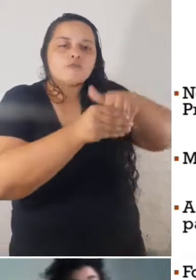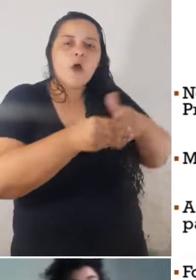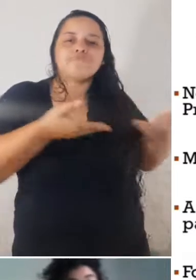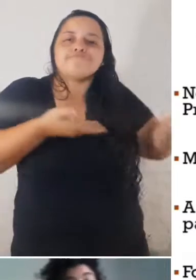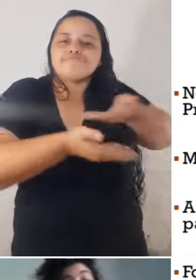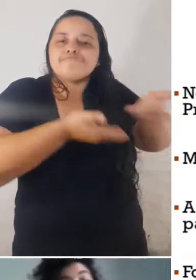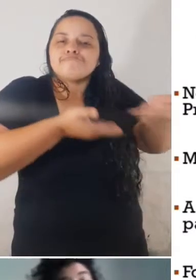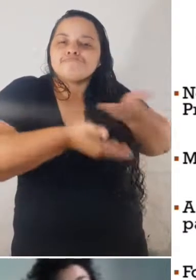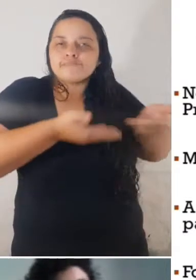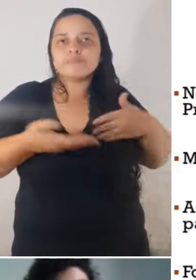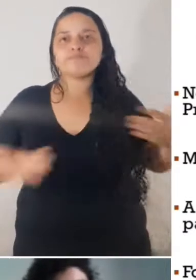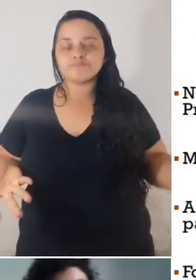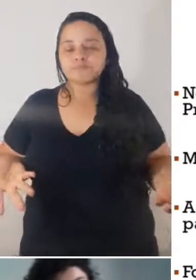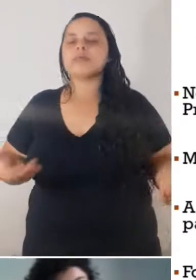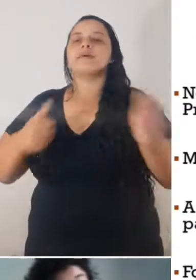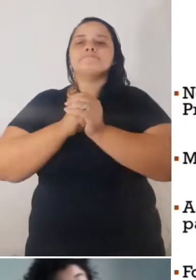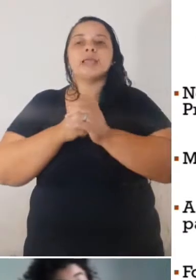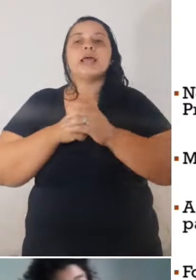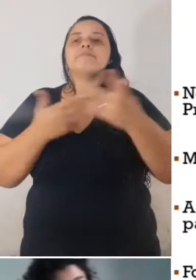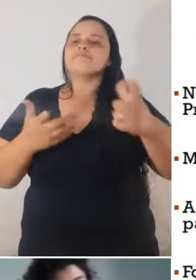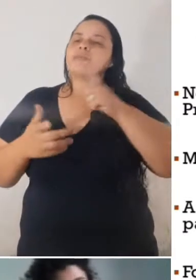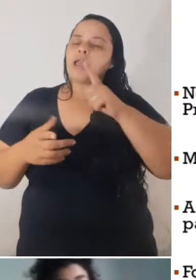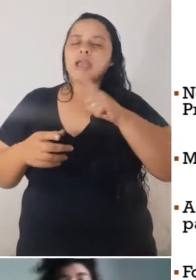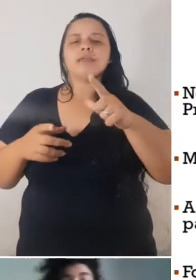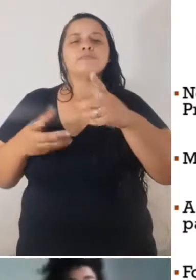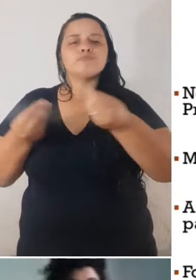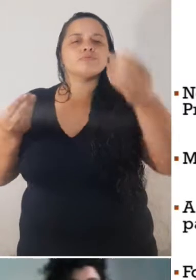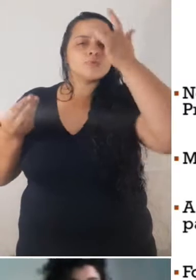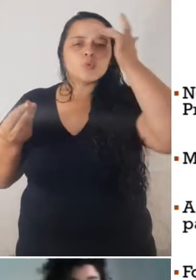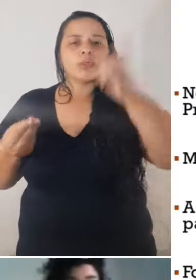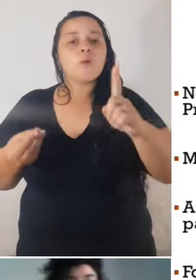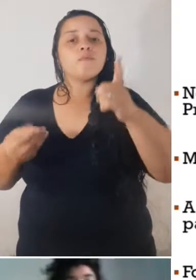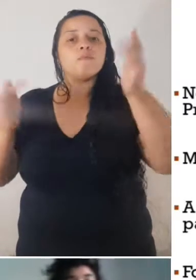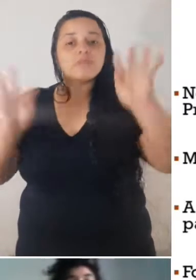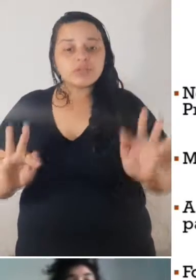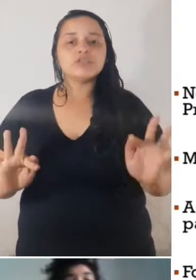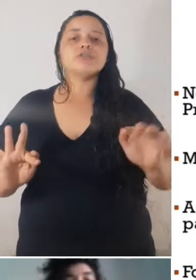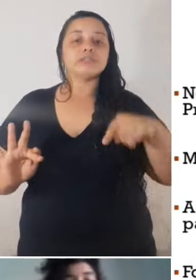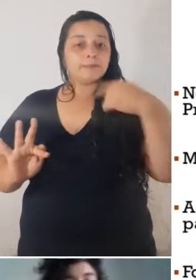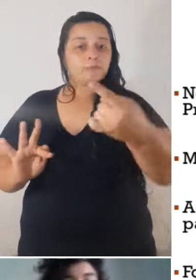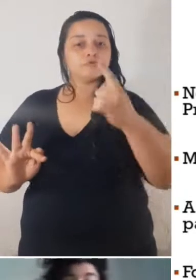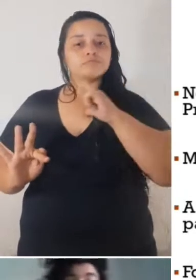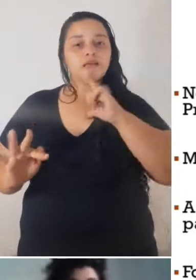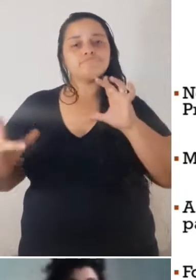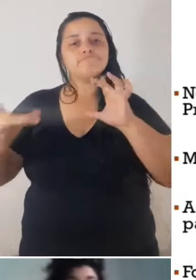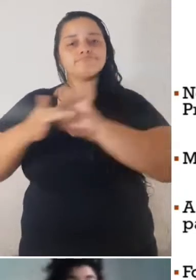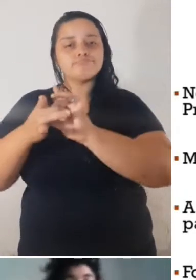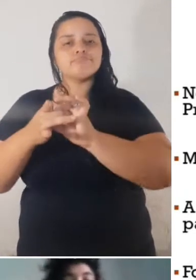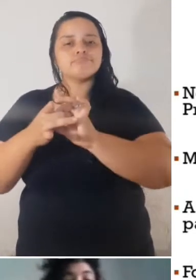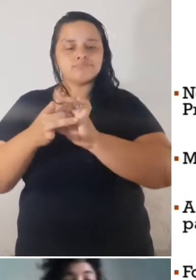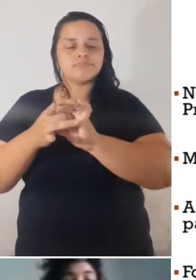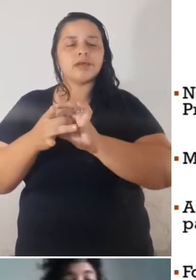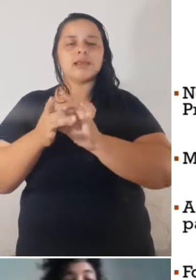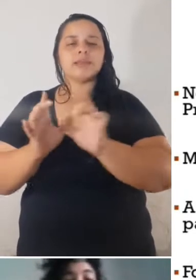Gerais acabou por se aliar a outros grupos políticos descontentes. E é aí que nós temos a formação da Aliança Liberal, com